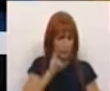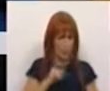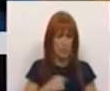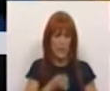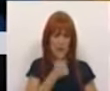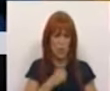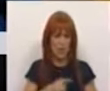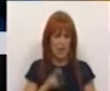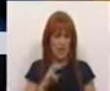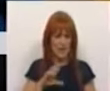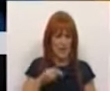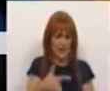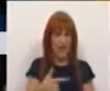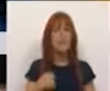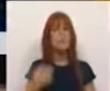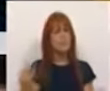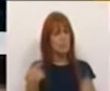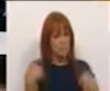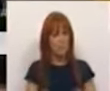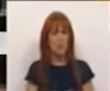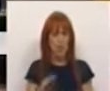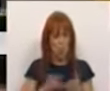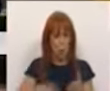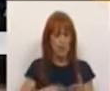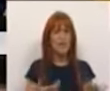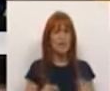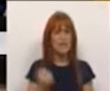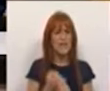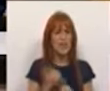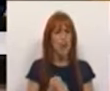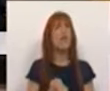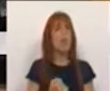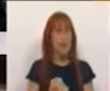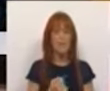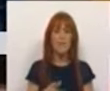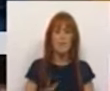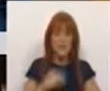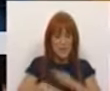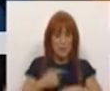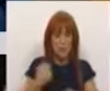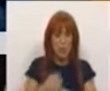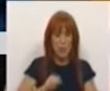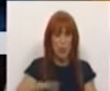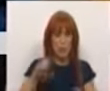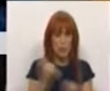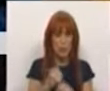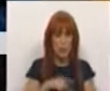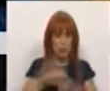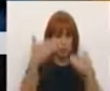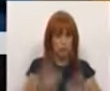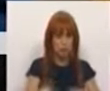às decisões da ACT no reconhecimento dos contratos de trabalho. Tem de se avançar no combate ao trabalho